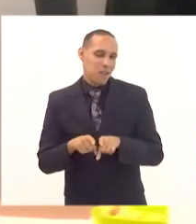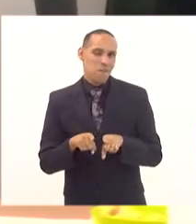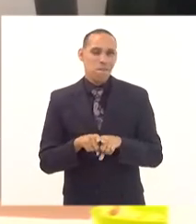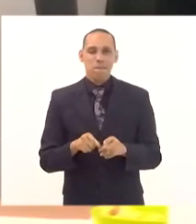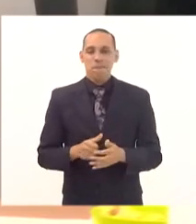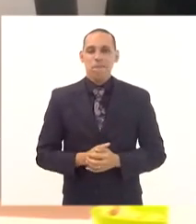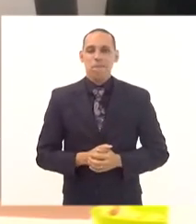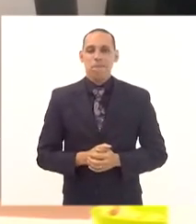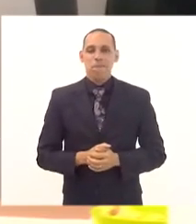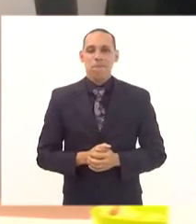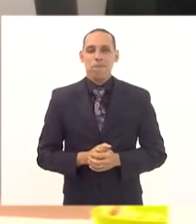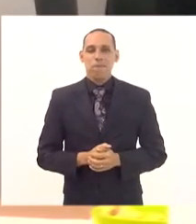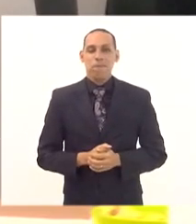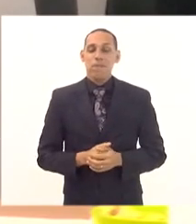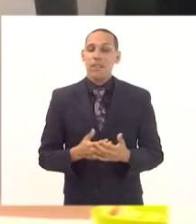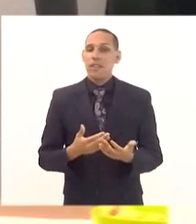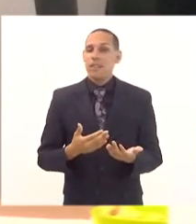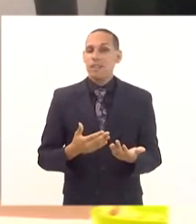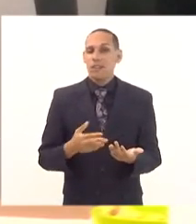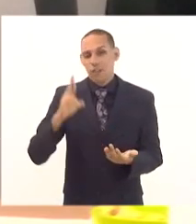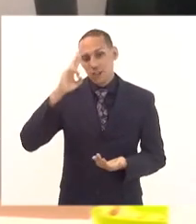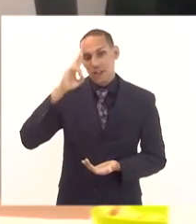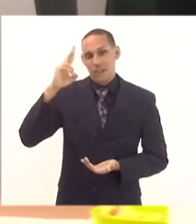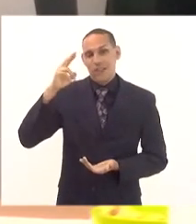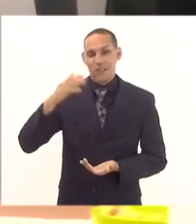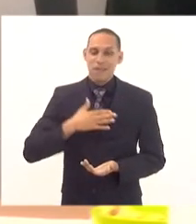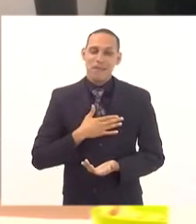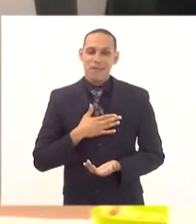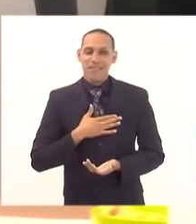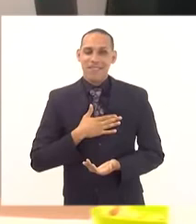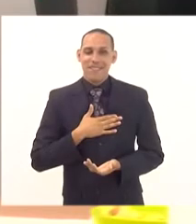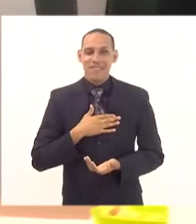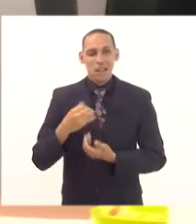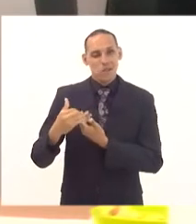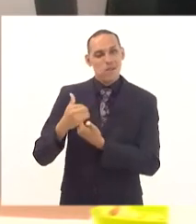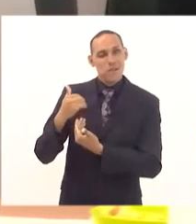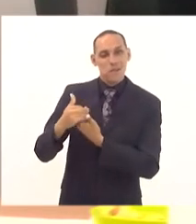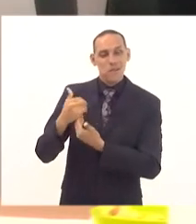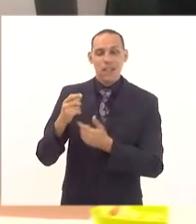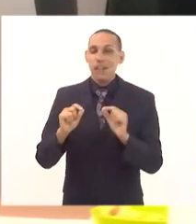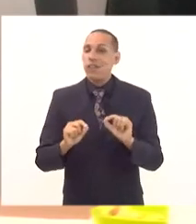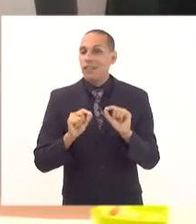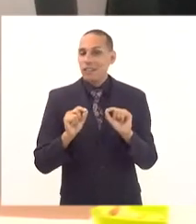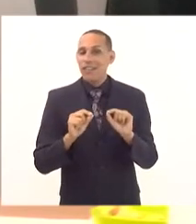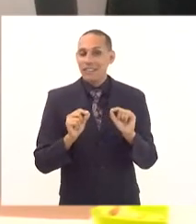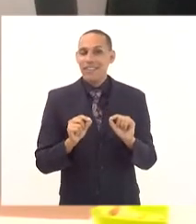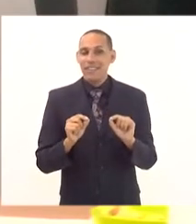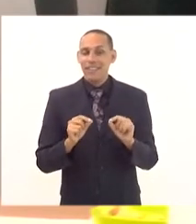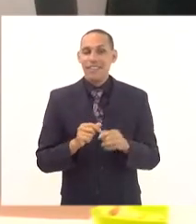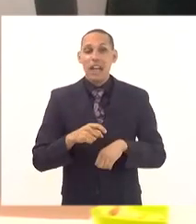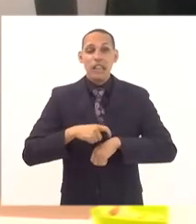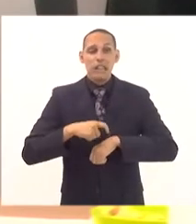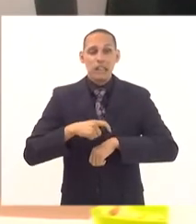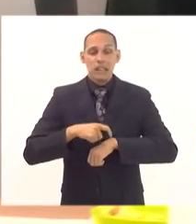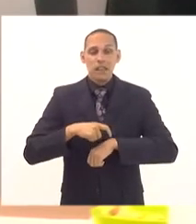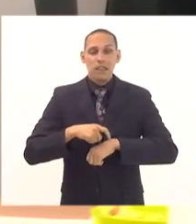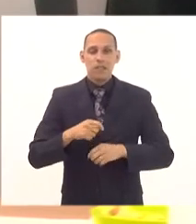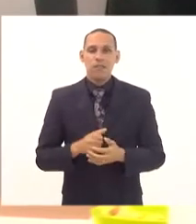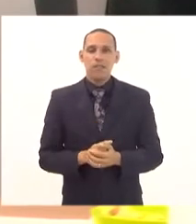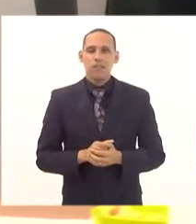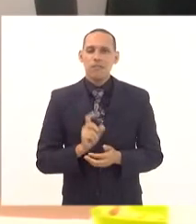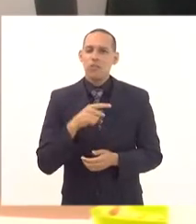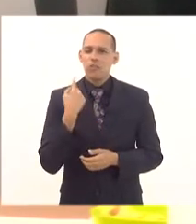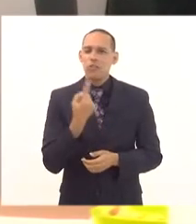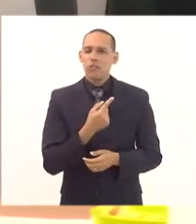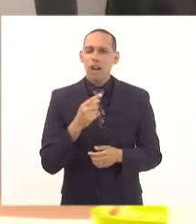Olha a minha Sofia aqui no orientou a é de que o tempo não